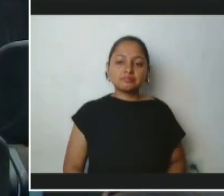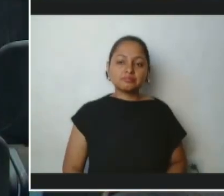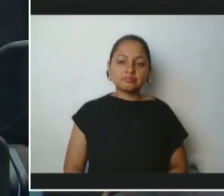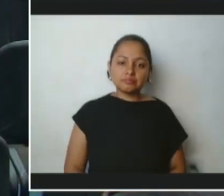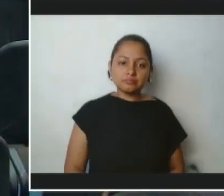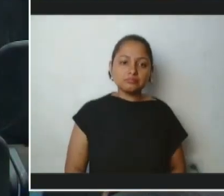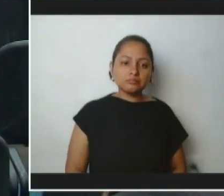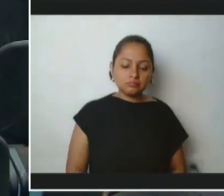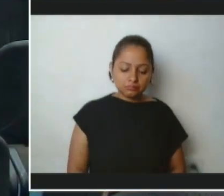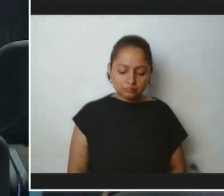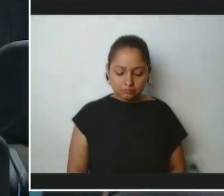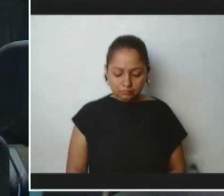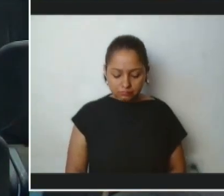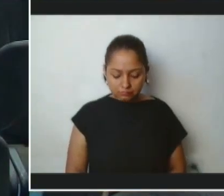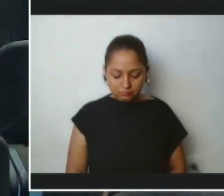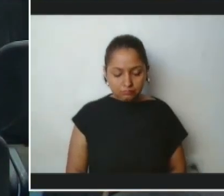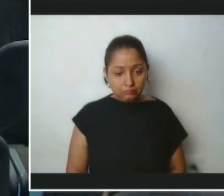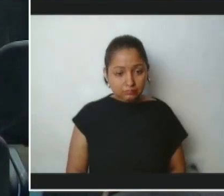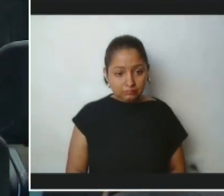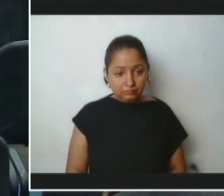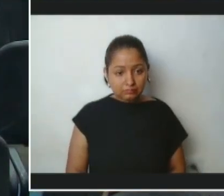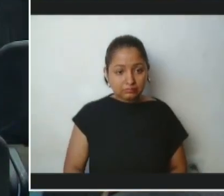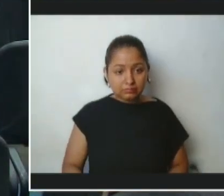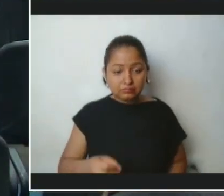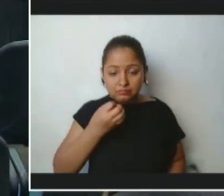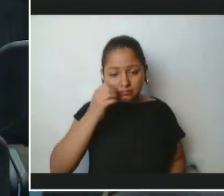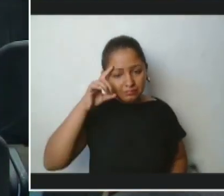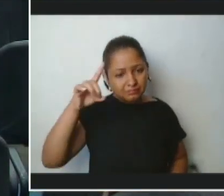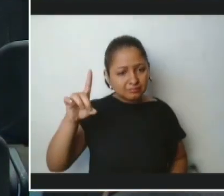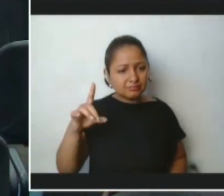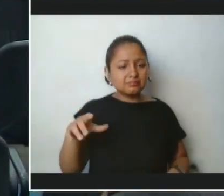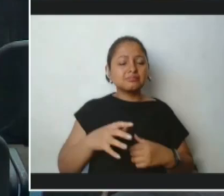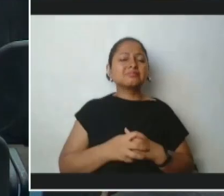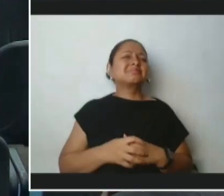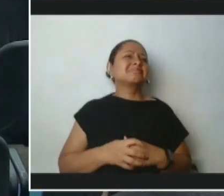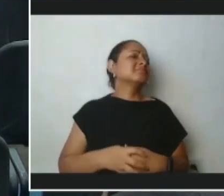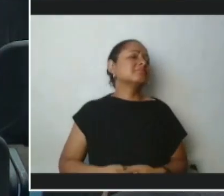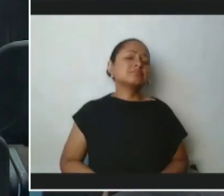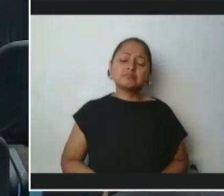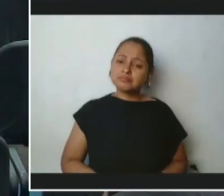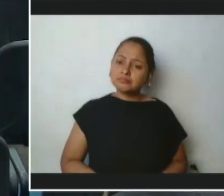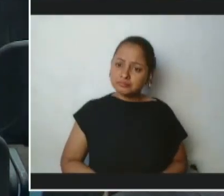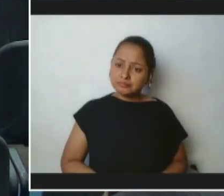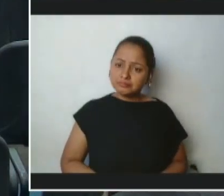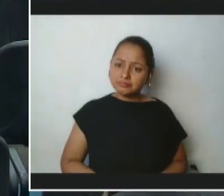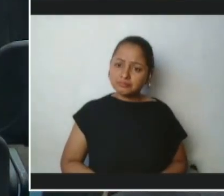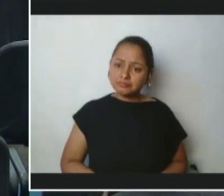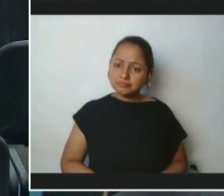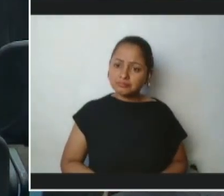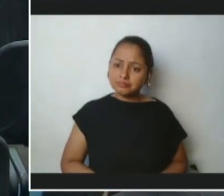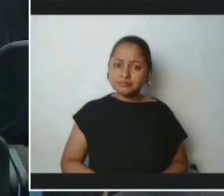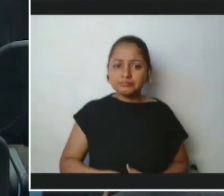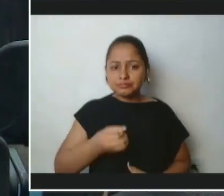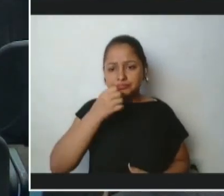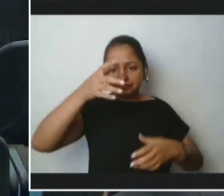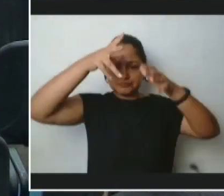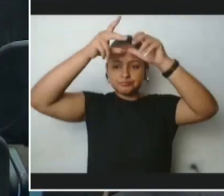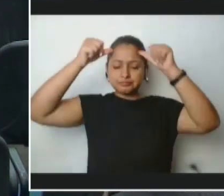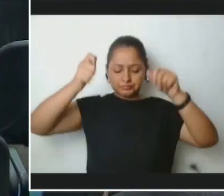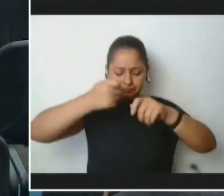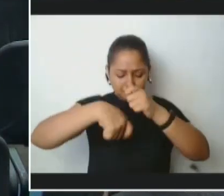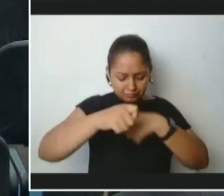Bom dia a todos. Eu só queria nesse aporte que hoje pelo Tribunal de Contas, ele mandou para